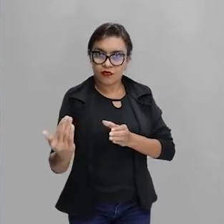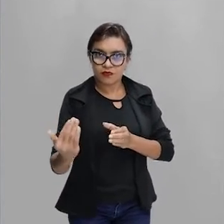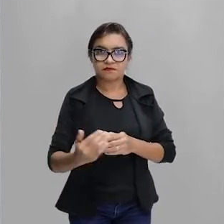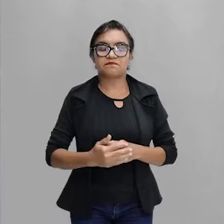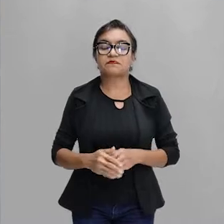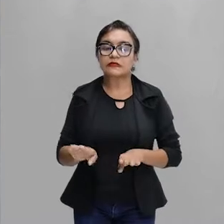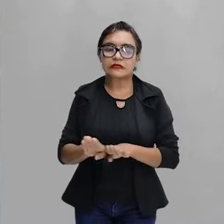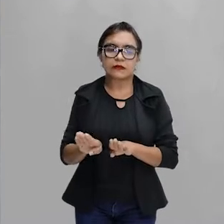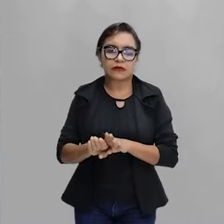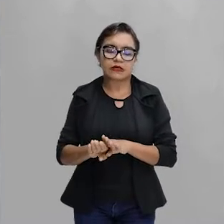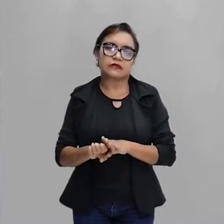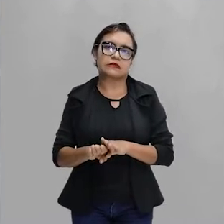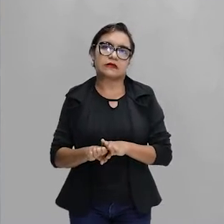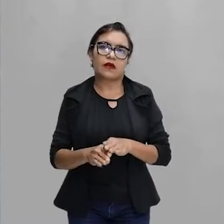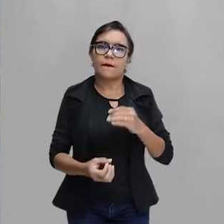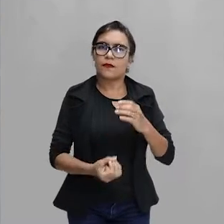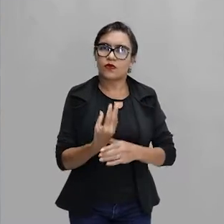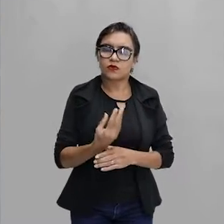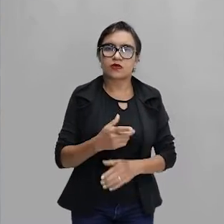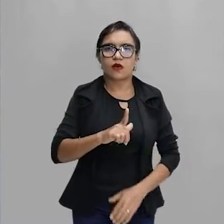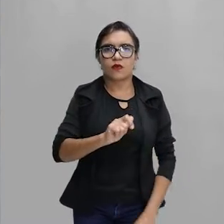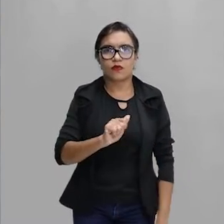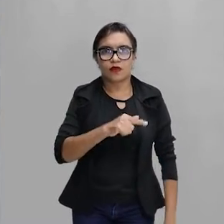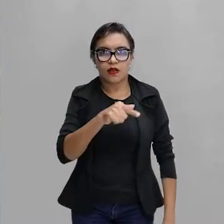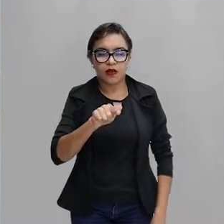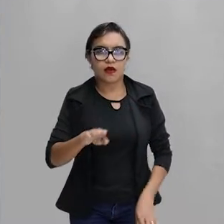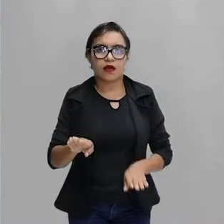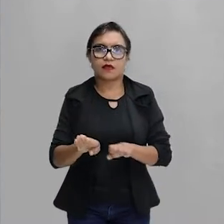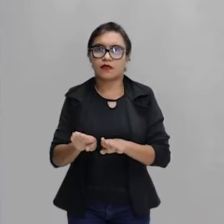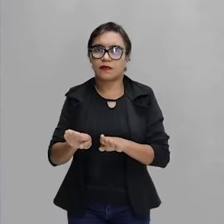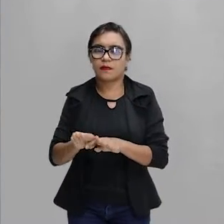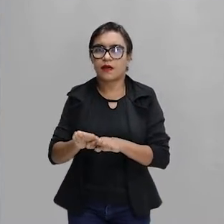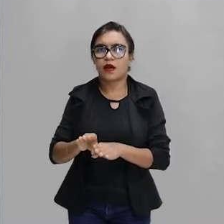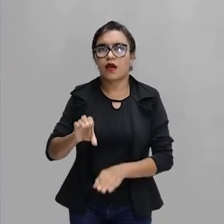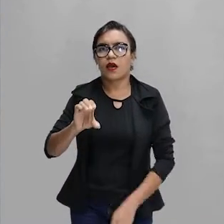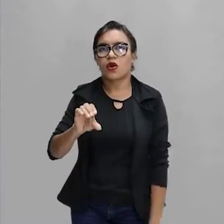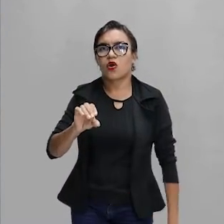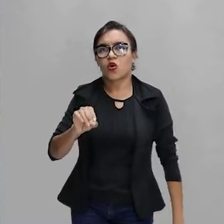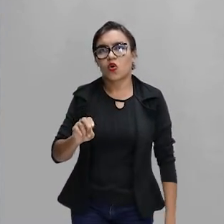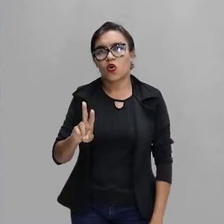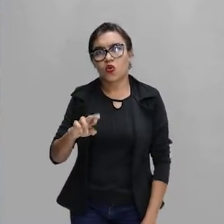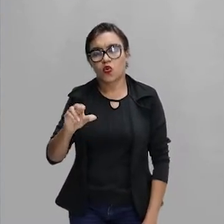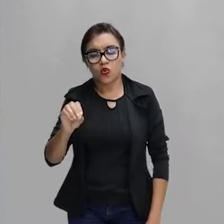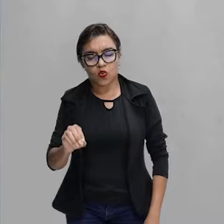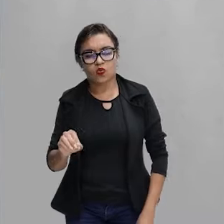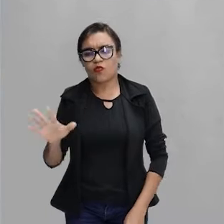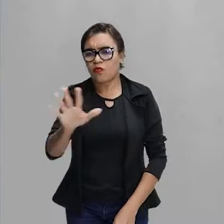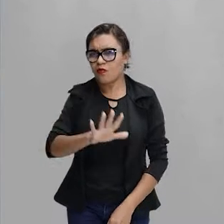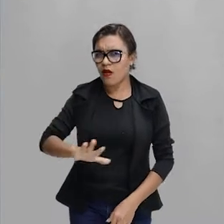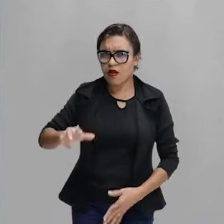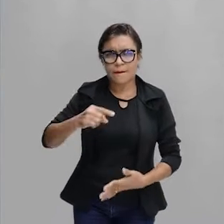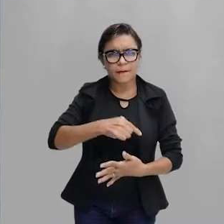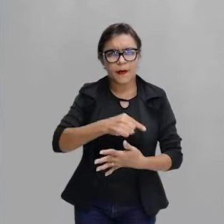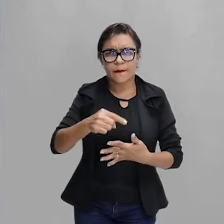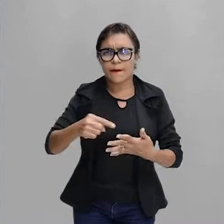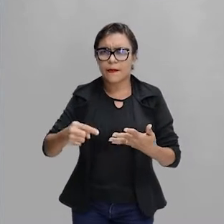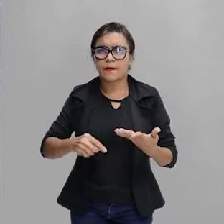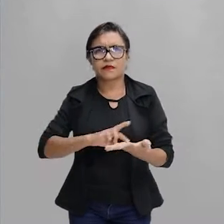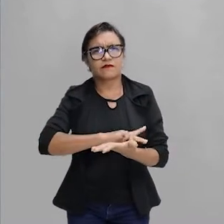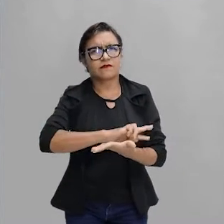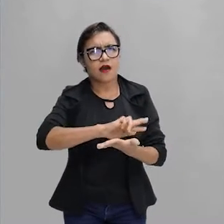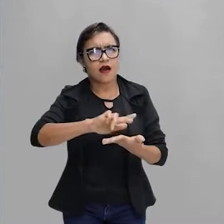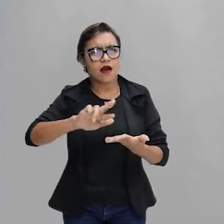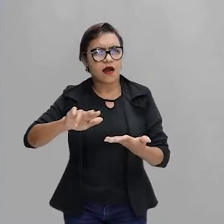lã, tu tem, por exemplo, a produção de couro, né, para roupas, calçados. Então é um campo bem diversificado, beleza?